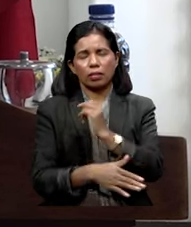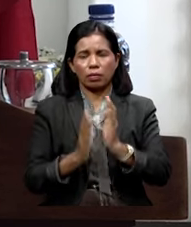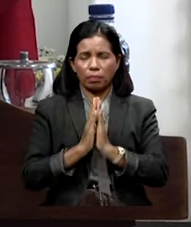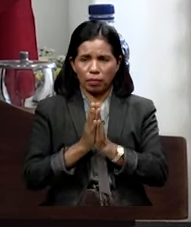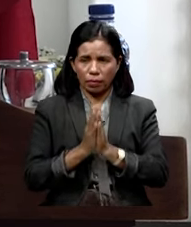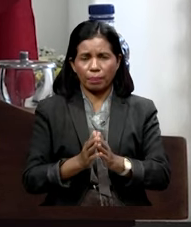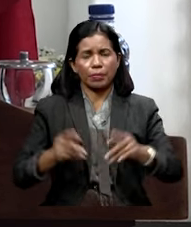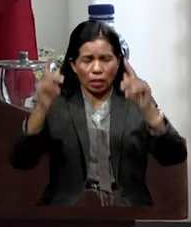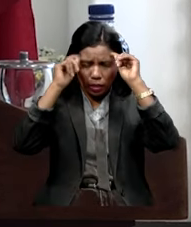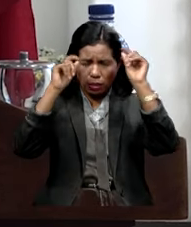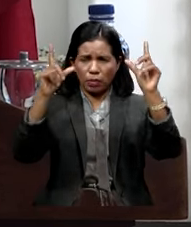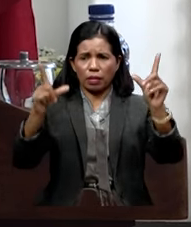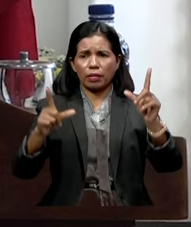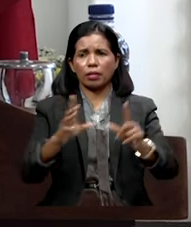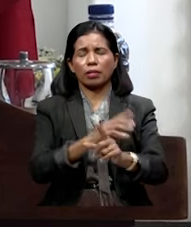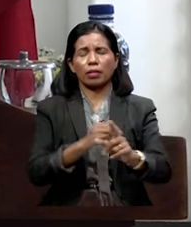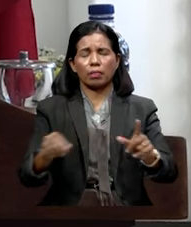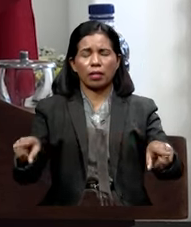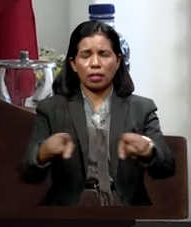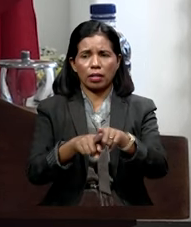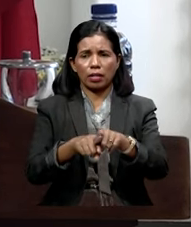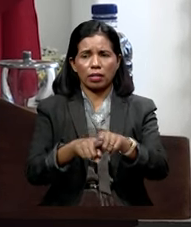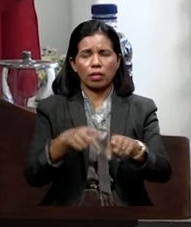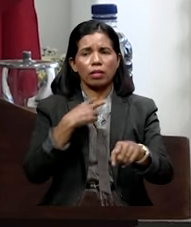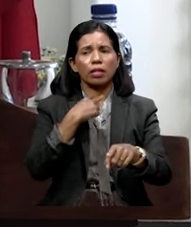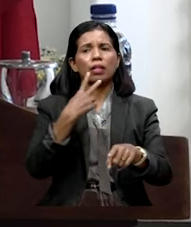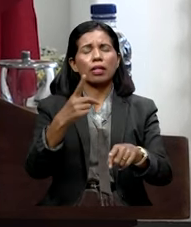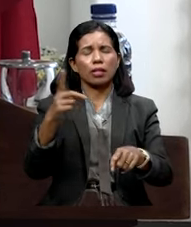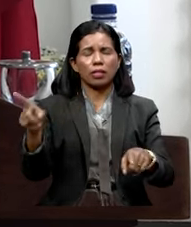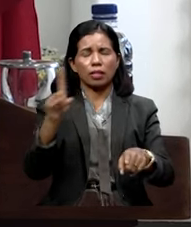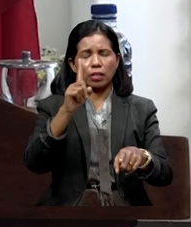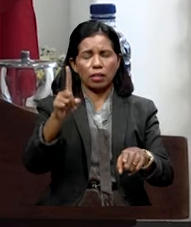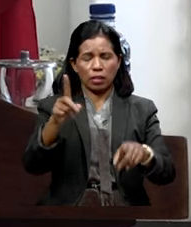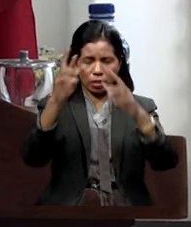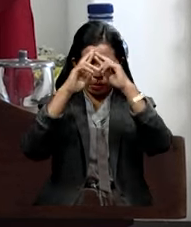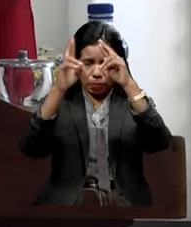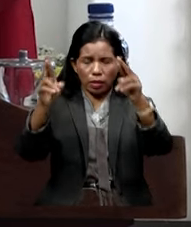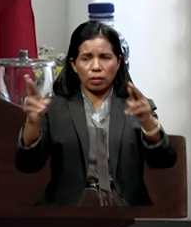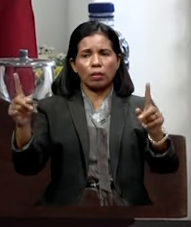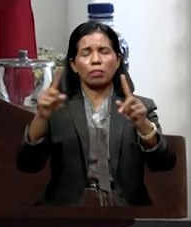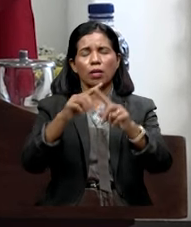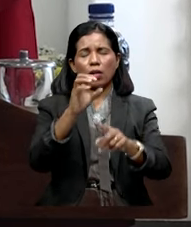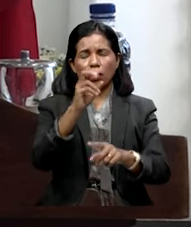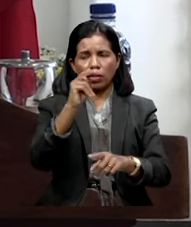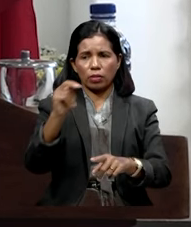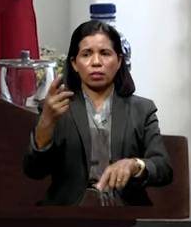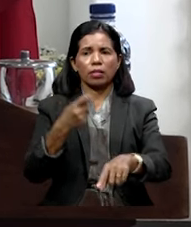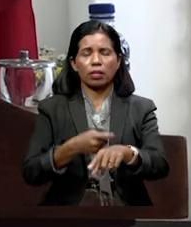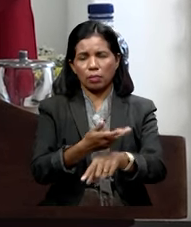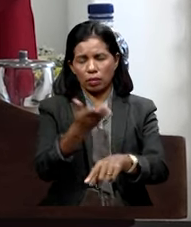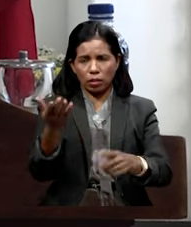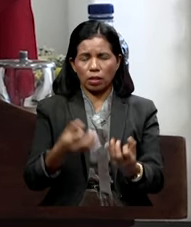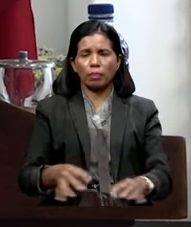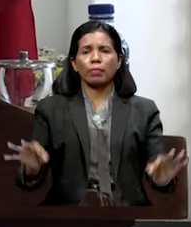E Timor-Leste é uma voz particularmente respeitada nas Nações Unidas, num momento para nós muito